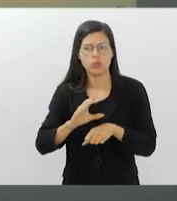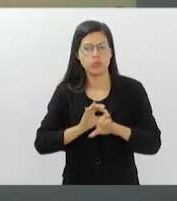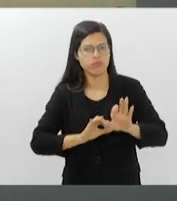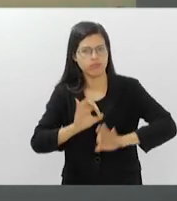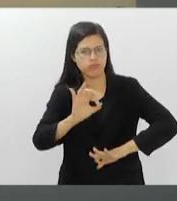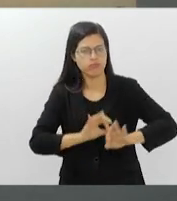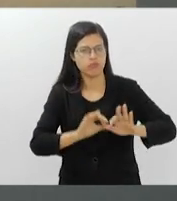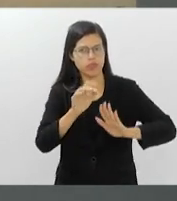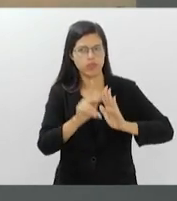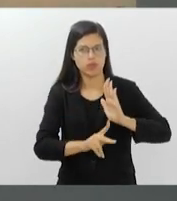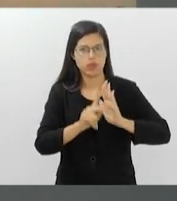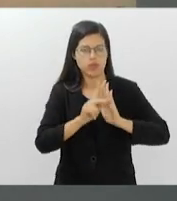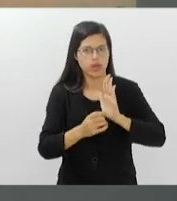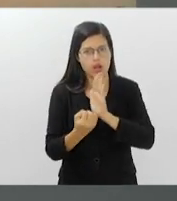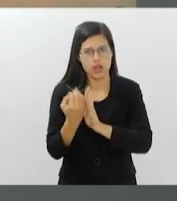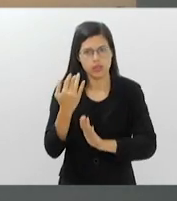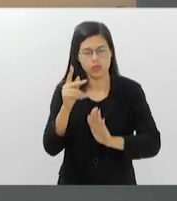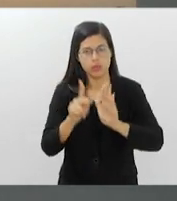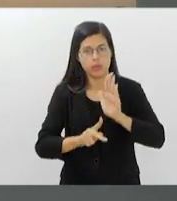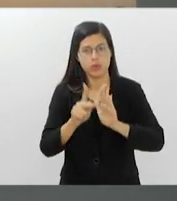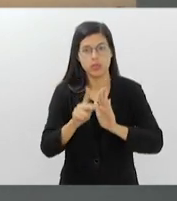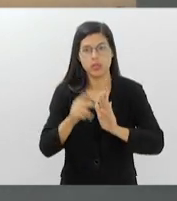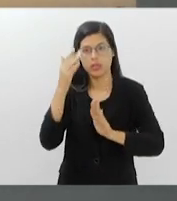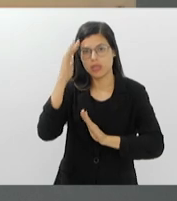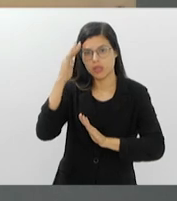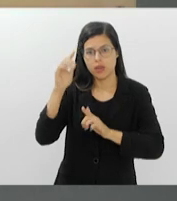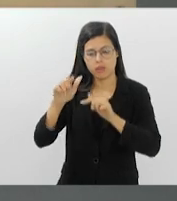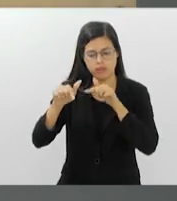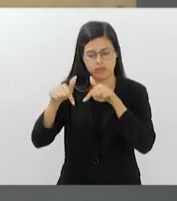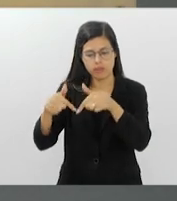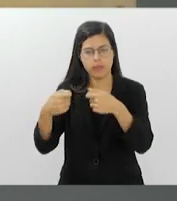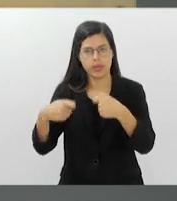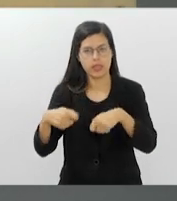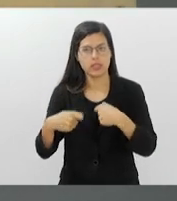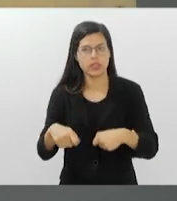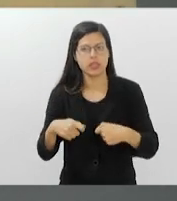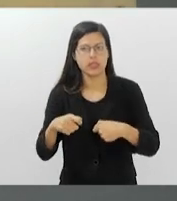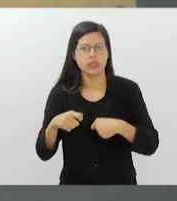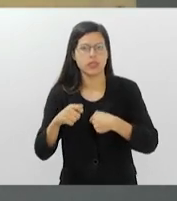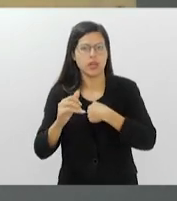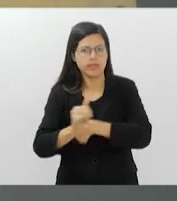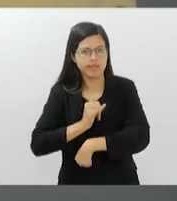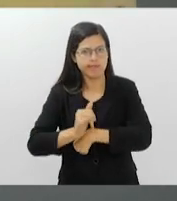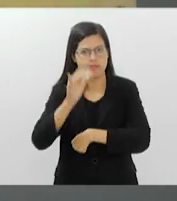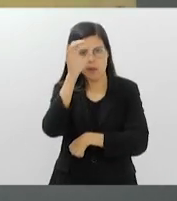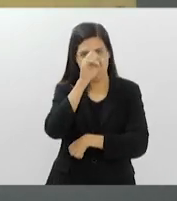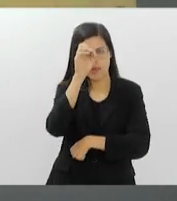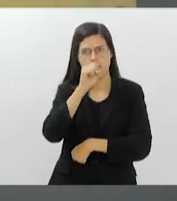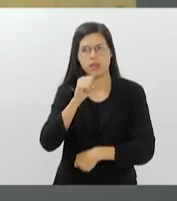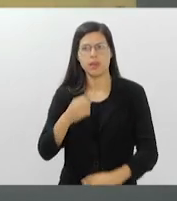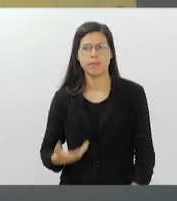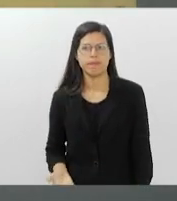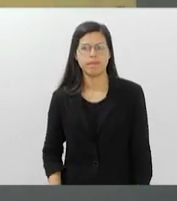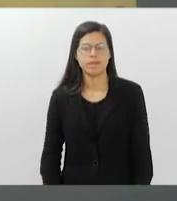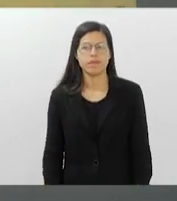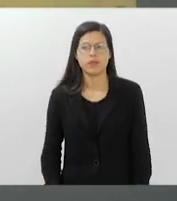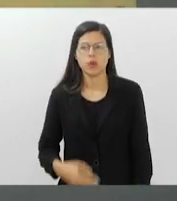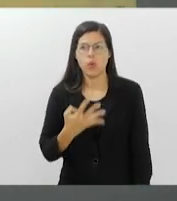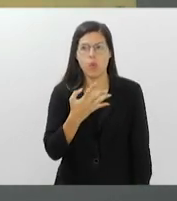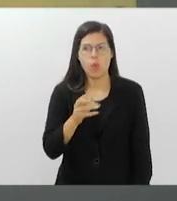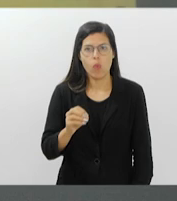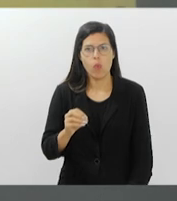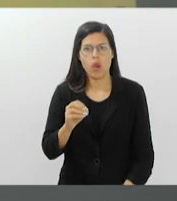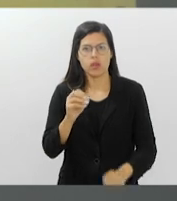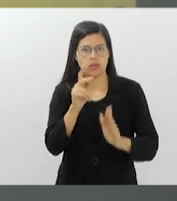projetos entendendo que esse ativista precisa se instrumentalizar para real suas ações no território tivemos então 40 planos de